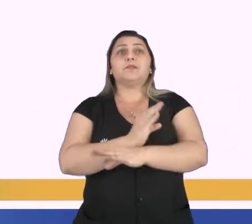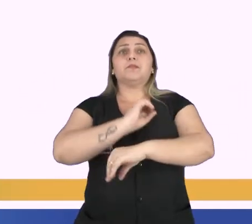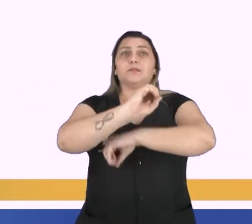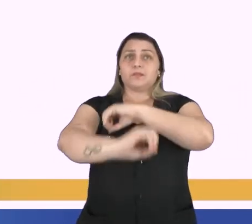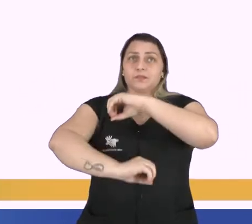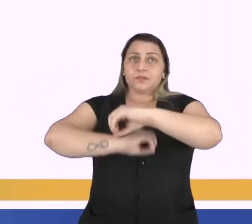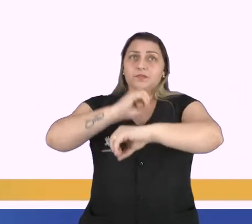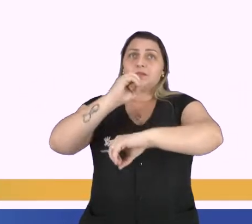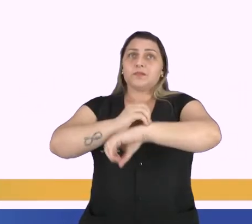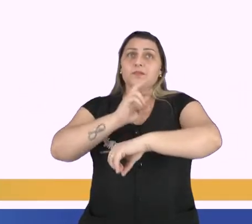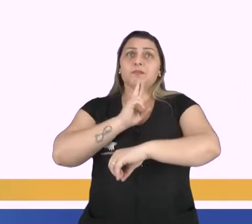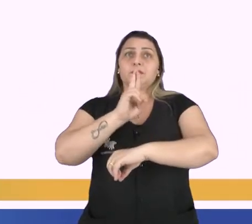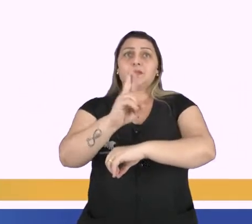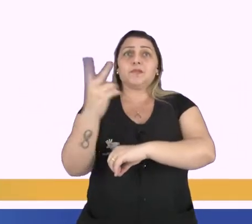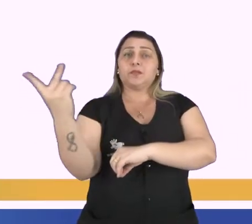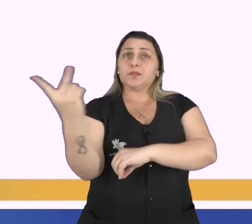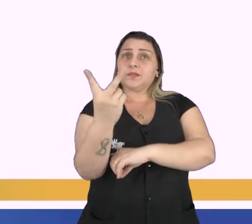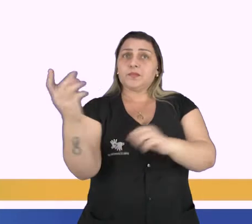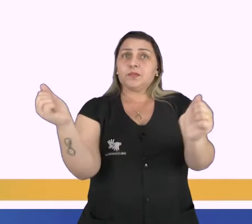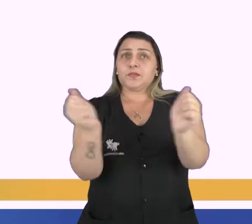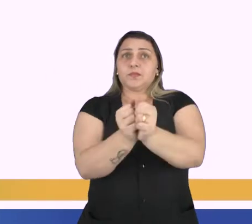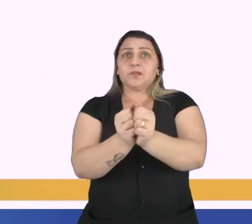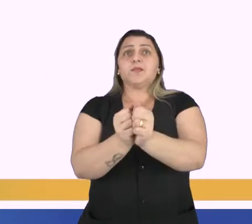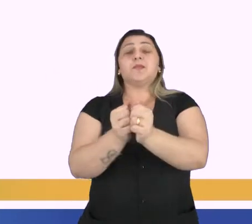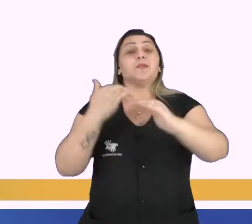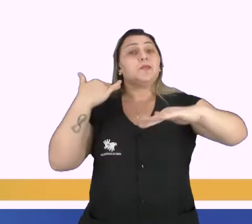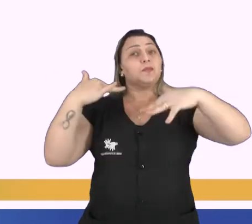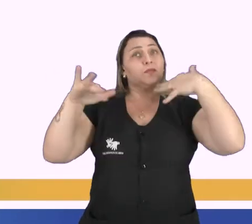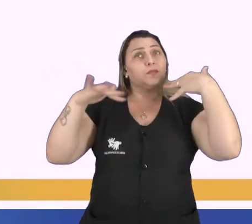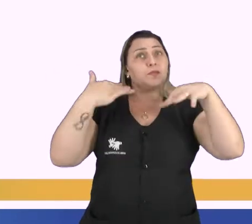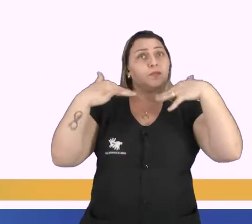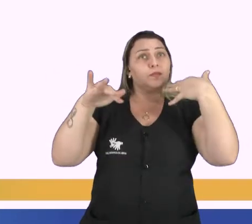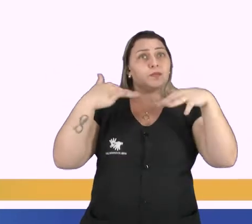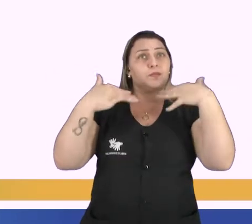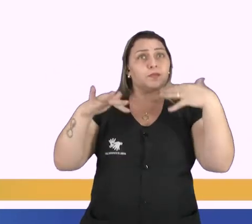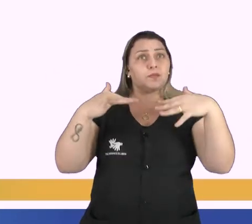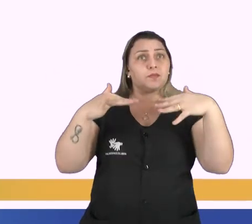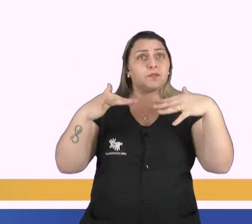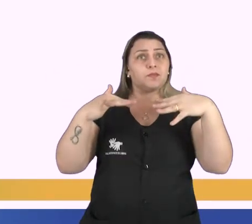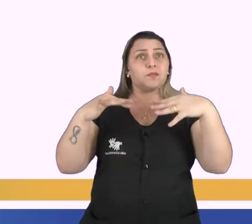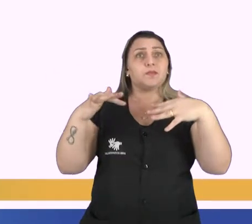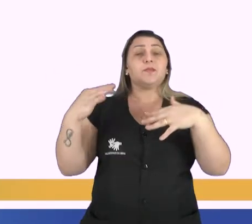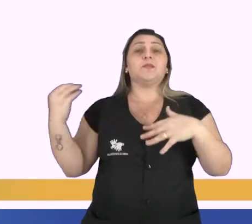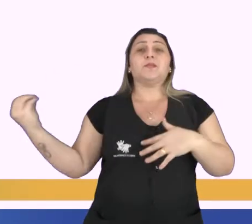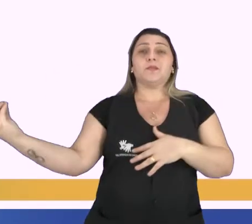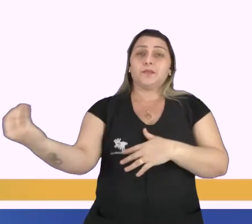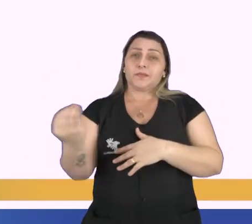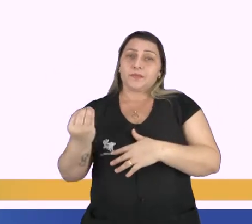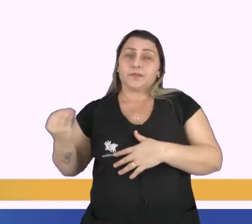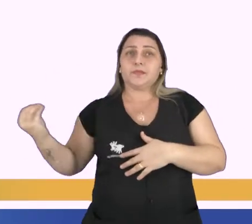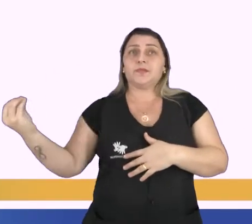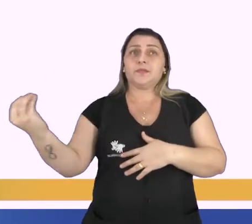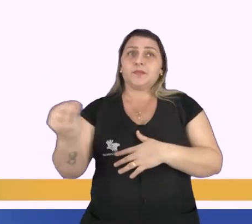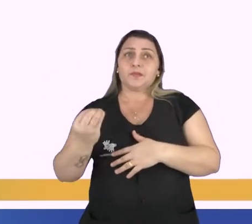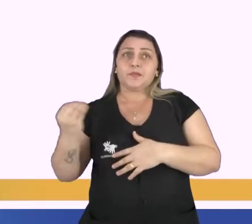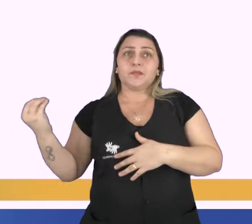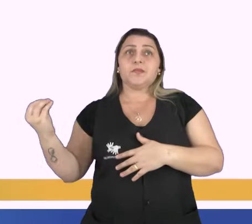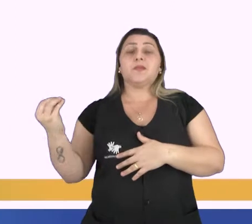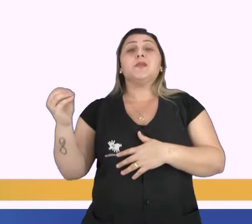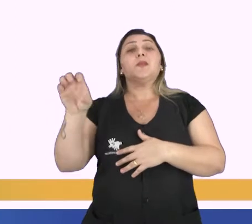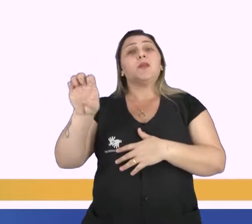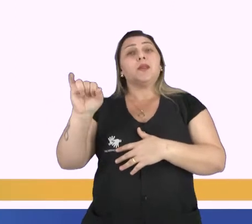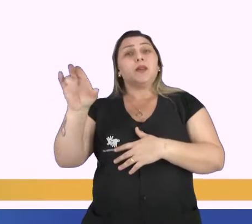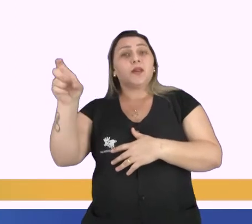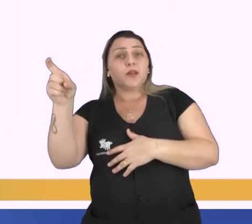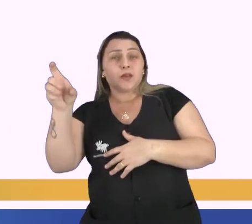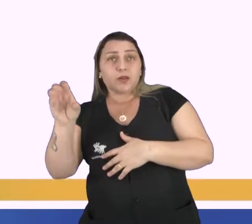As estações do ano resultam da junção de dois fatores, do movimento de translação, né, e